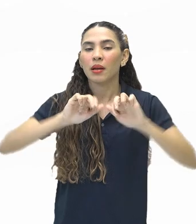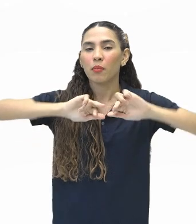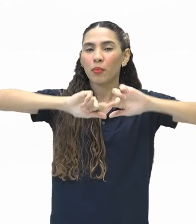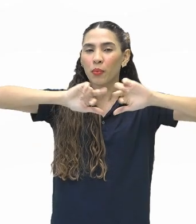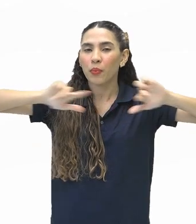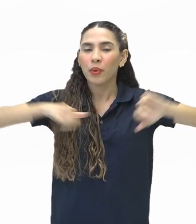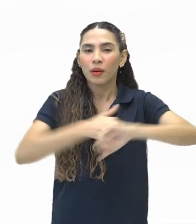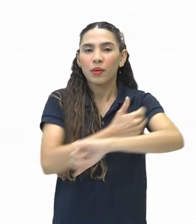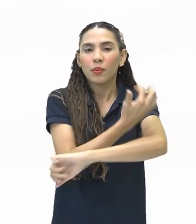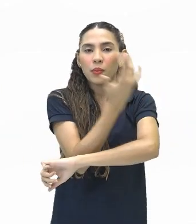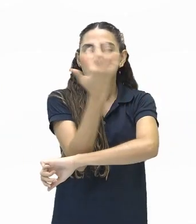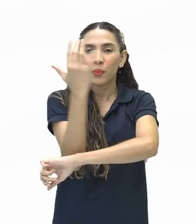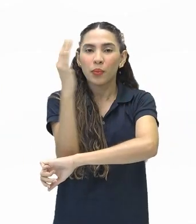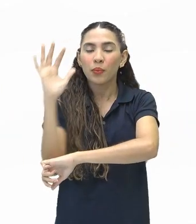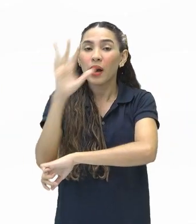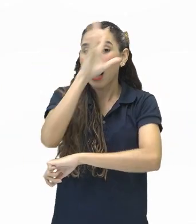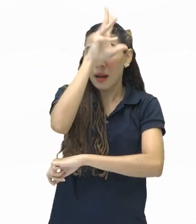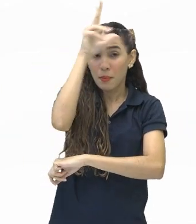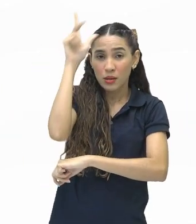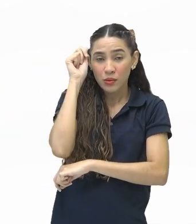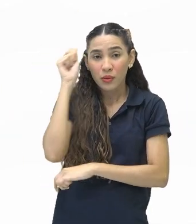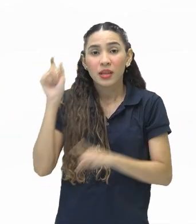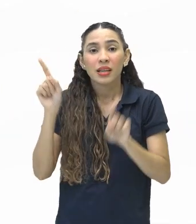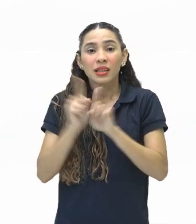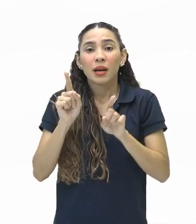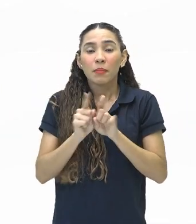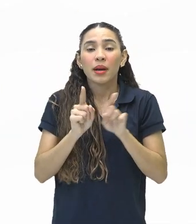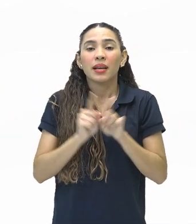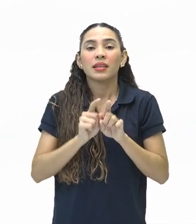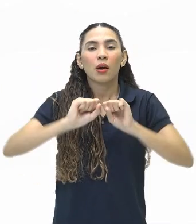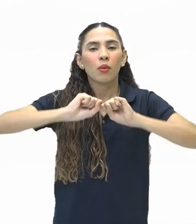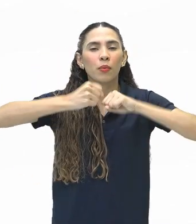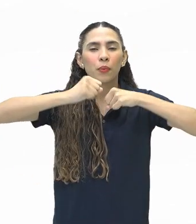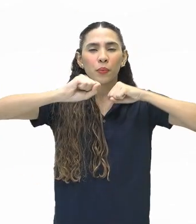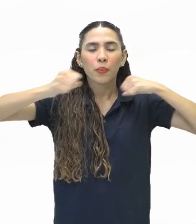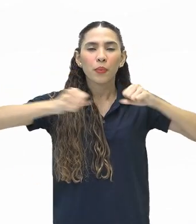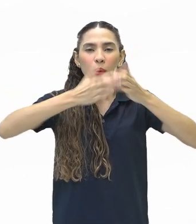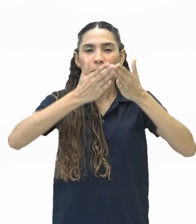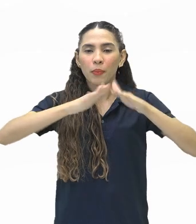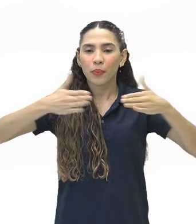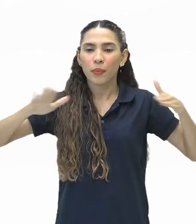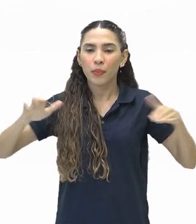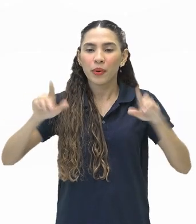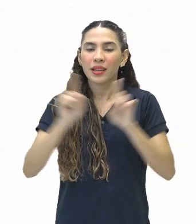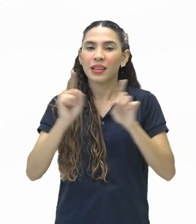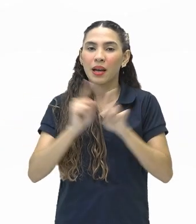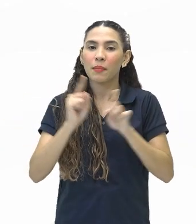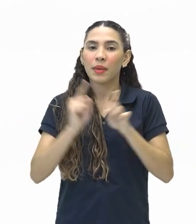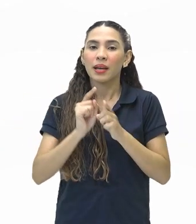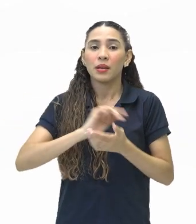vasta floresta amazônica, seus imensos rios e a rica